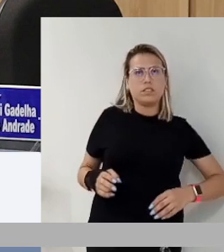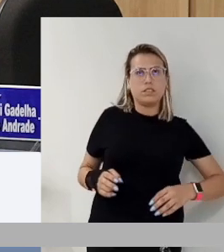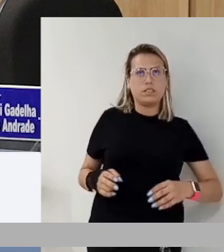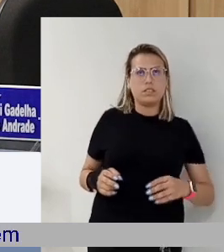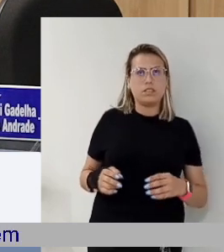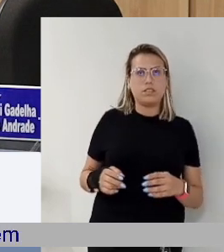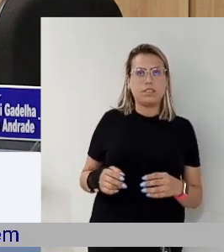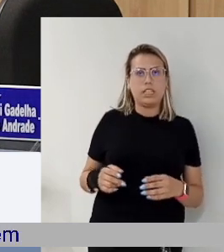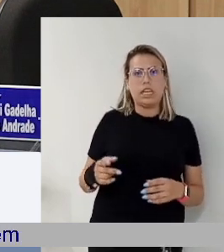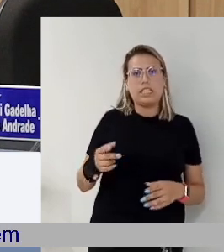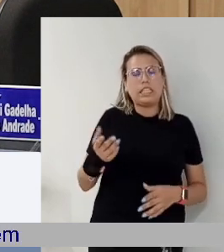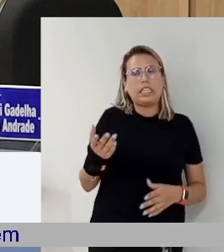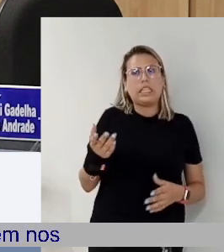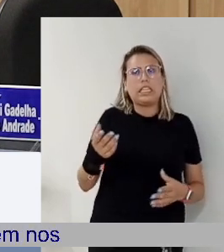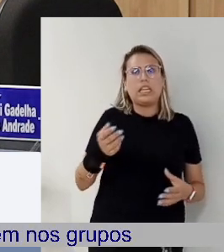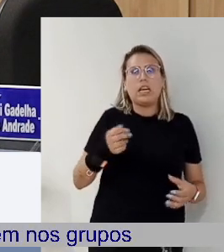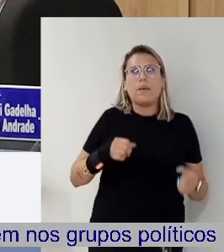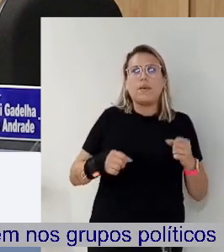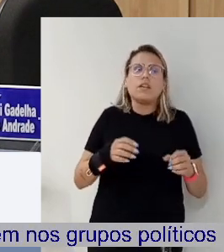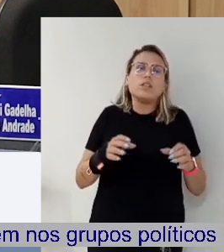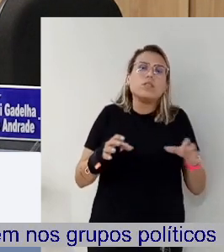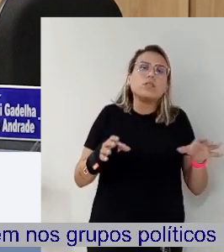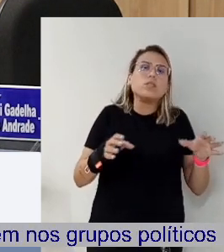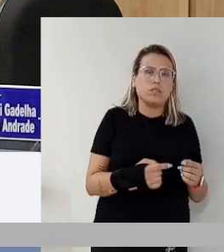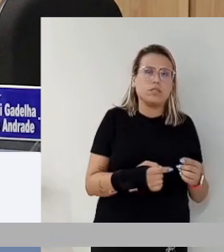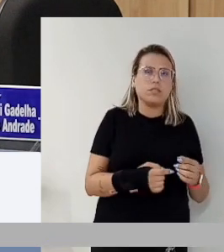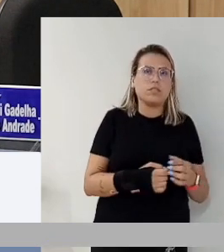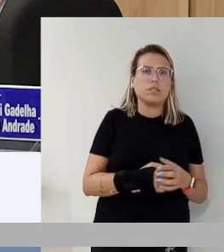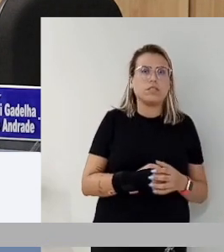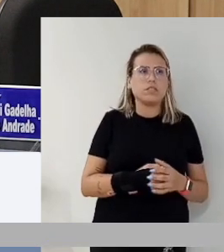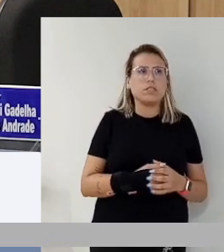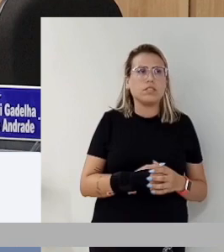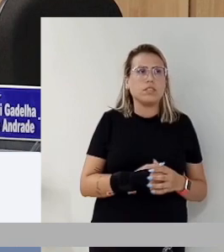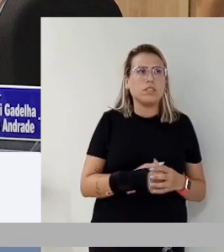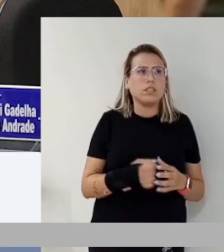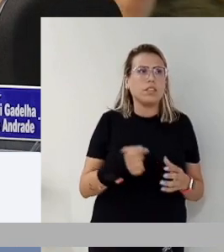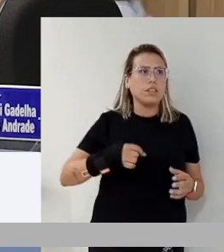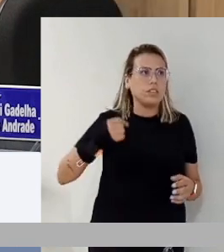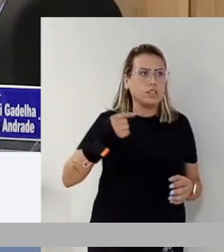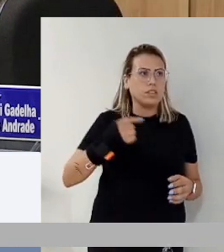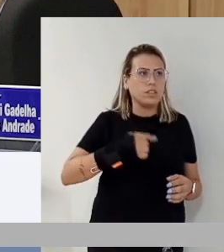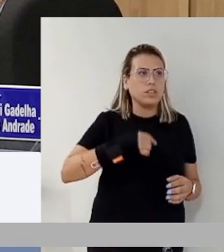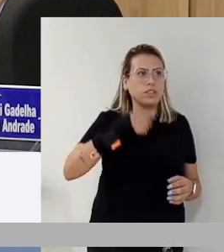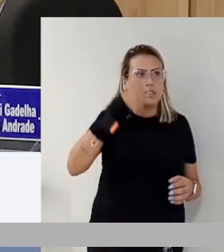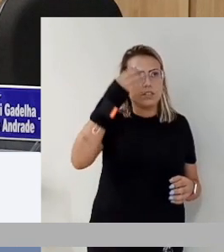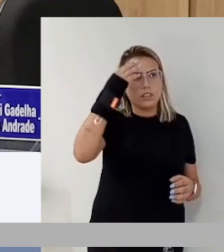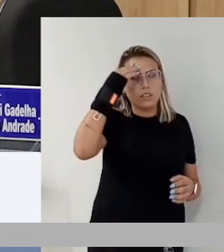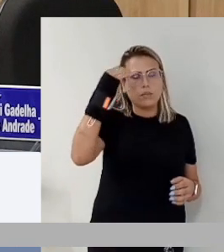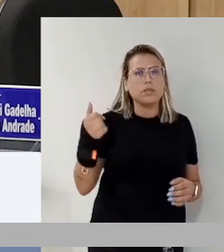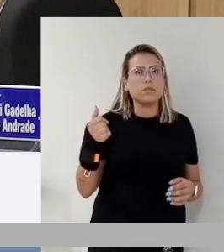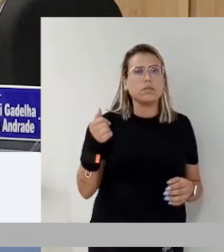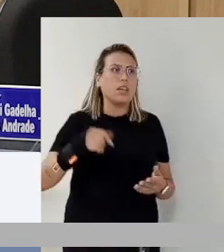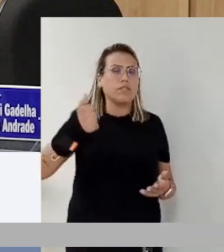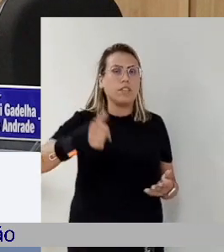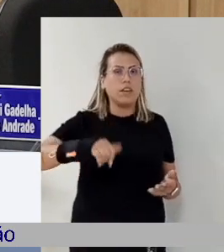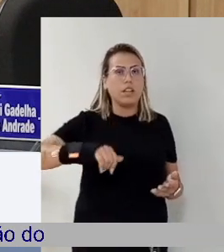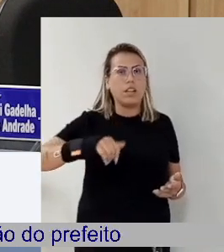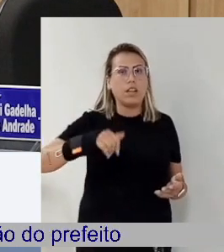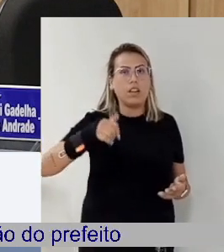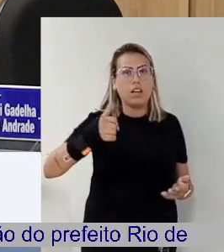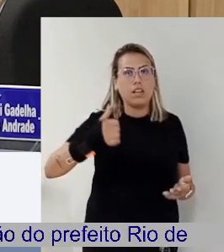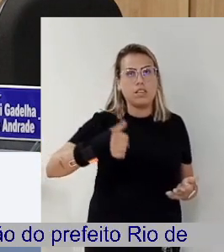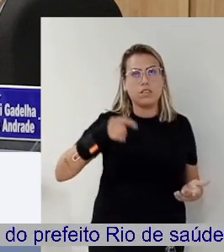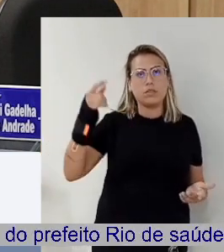vem nos grupos políticos a gente sabe Ronaldo que a avaliação do prefeito R